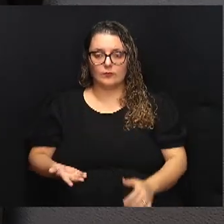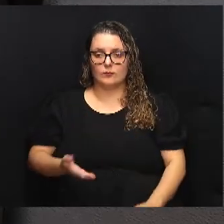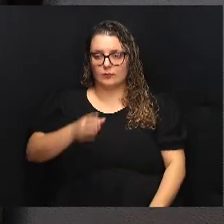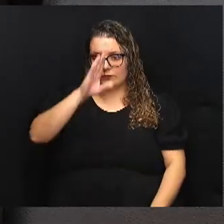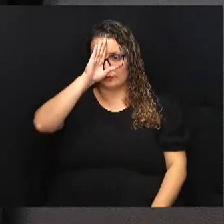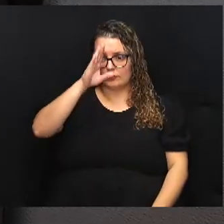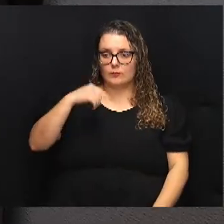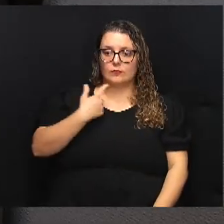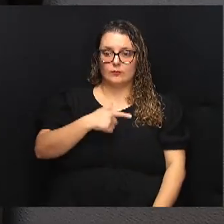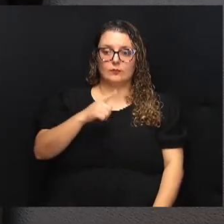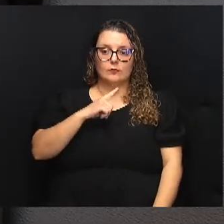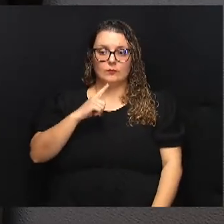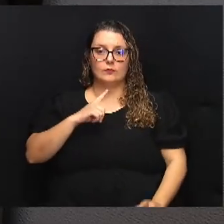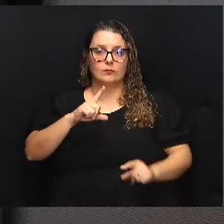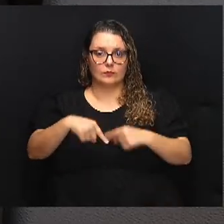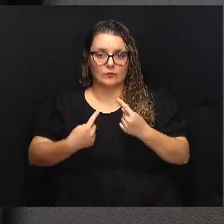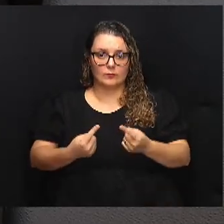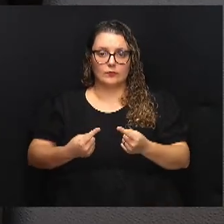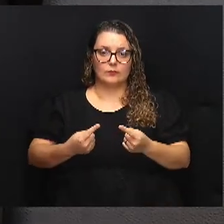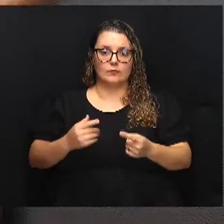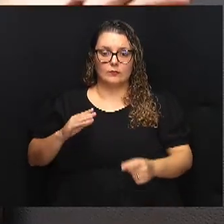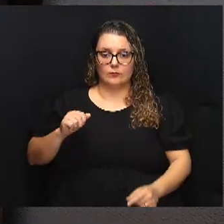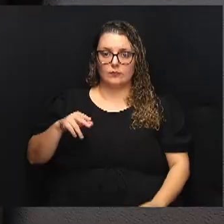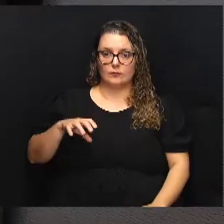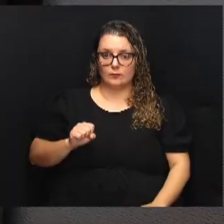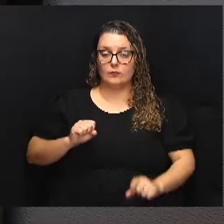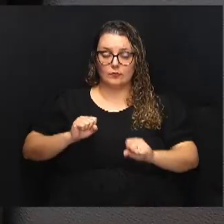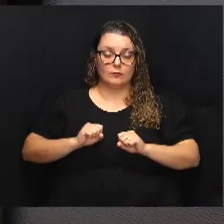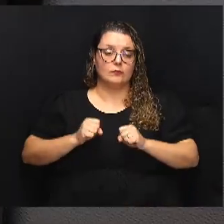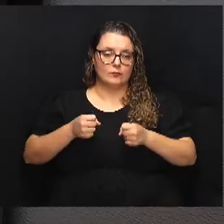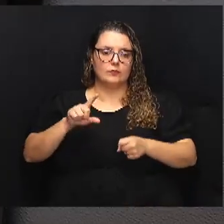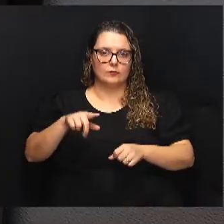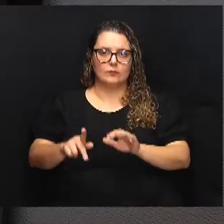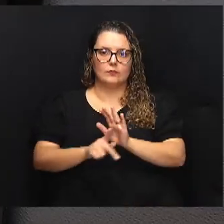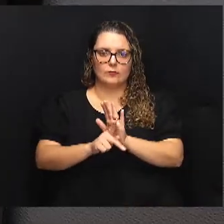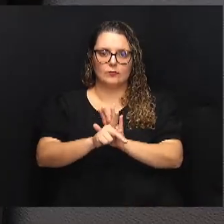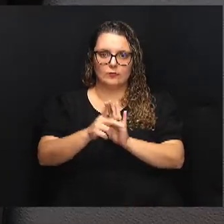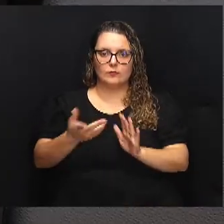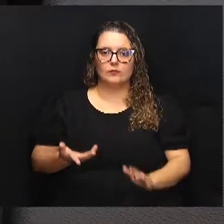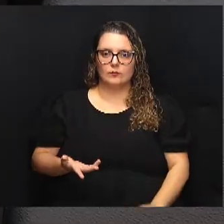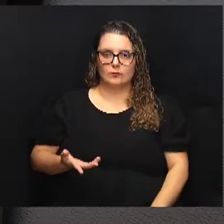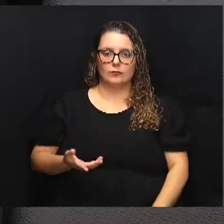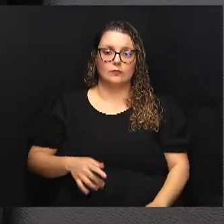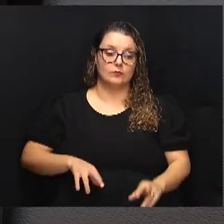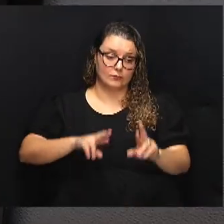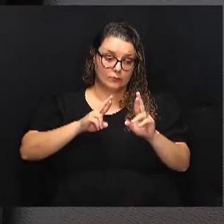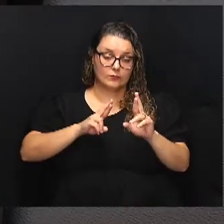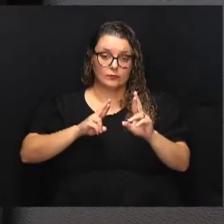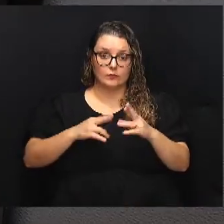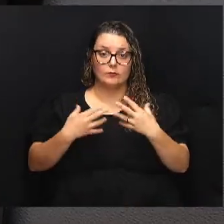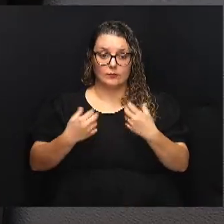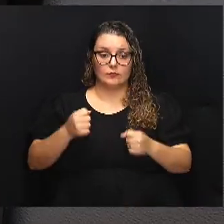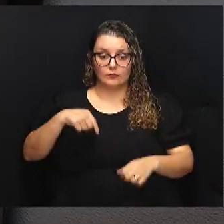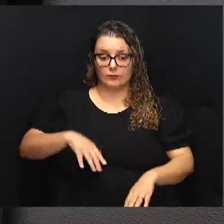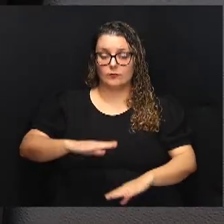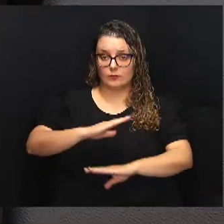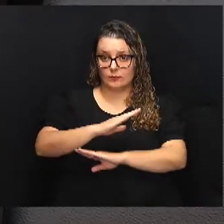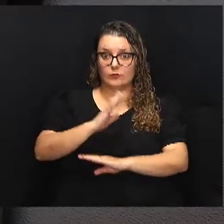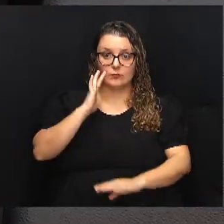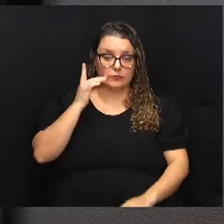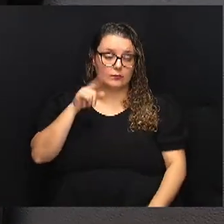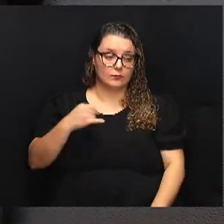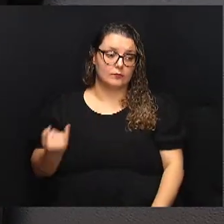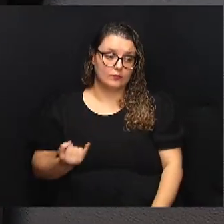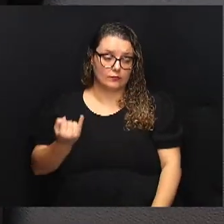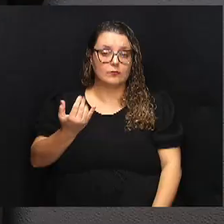principal, mas nós temos as outras causas que a gente defende. Esse é um projeto, espero que seja aceito aqui pela casa. Acho importante